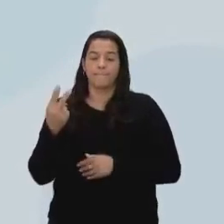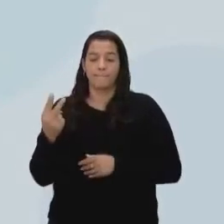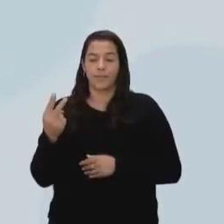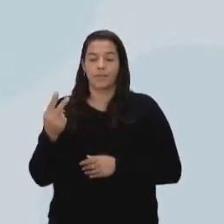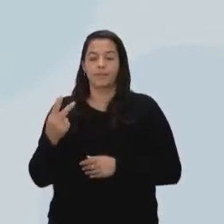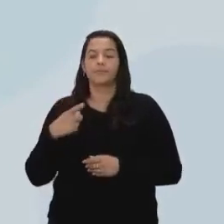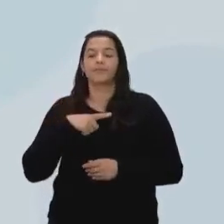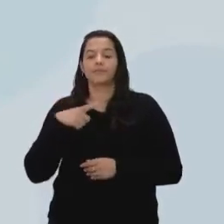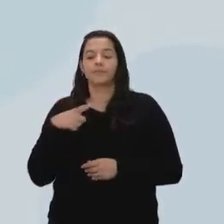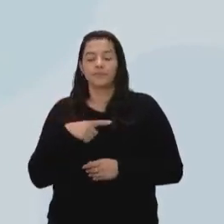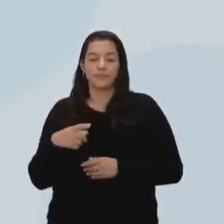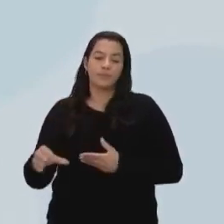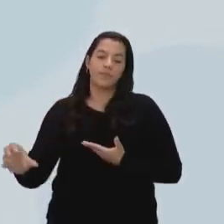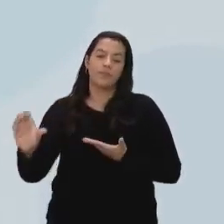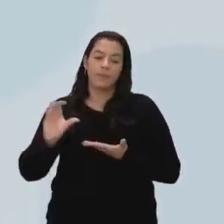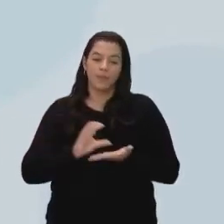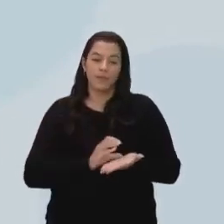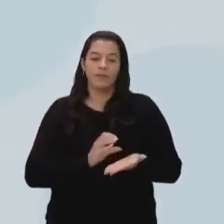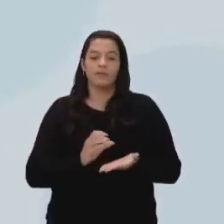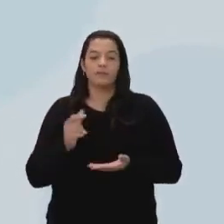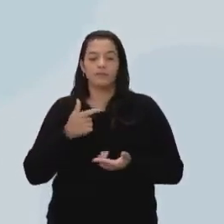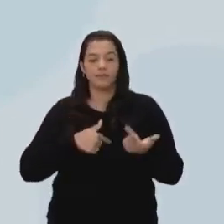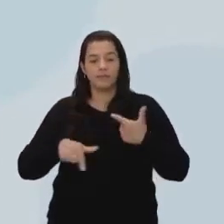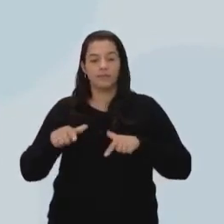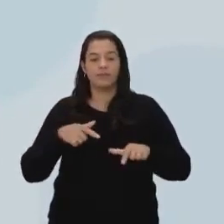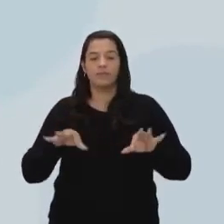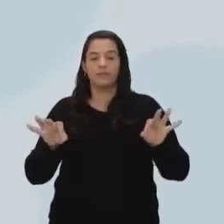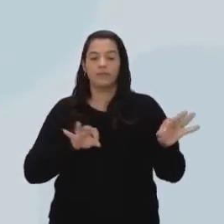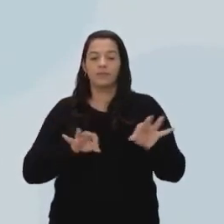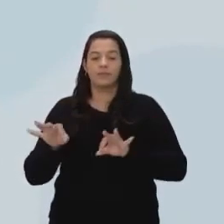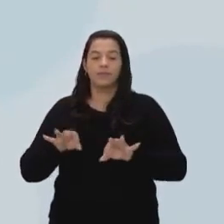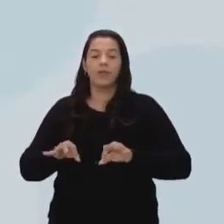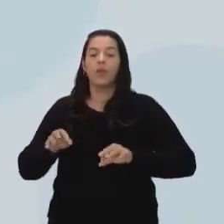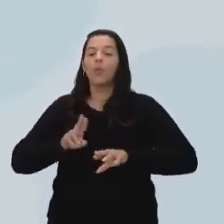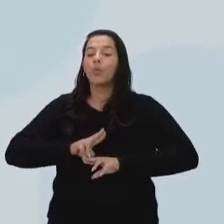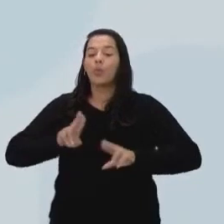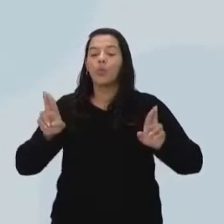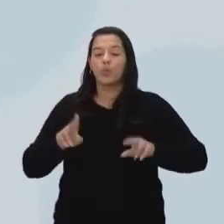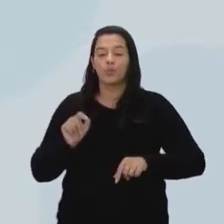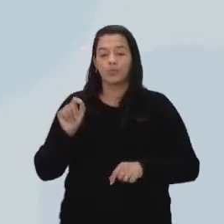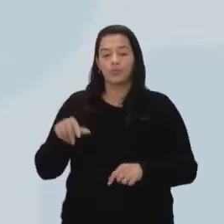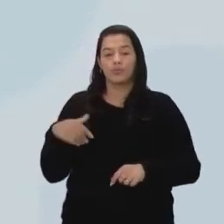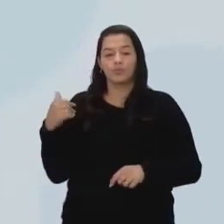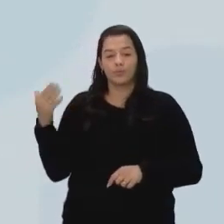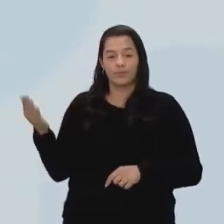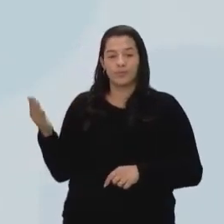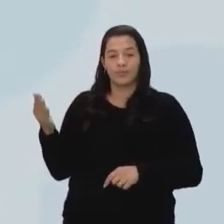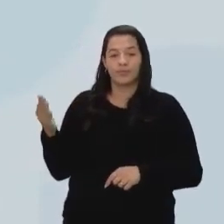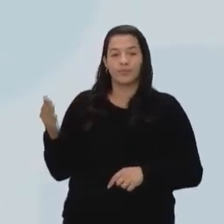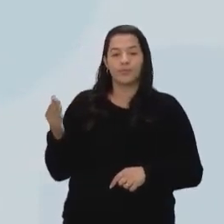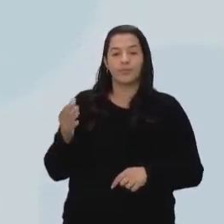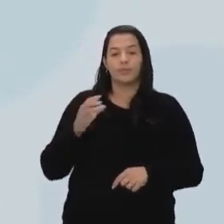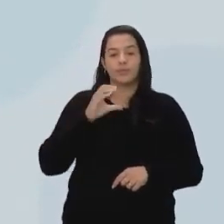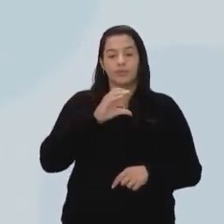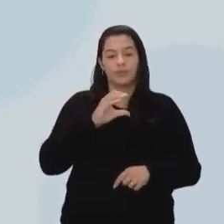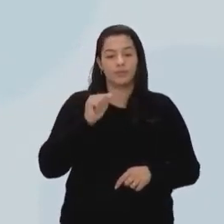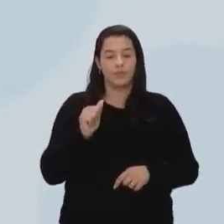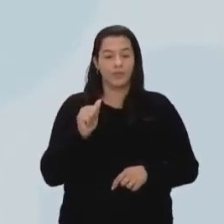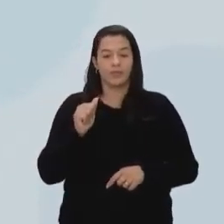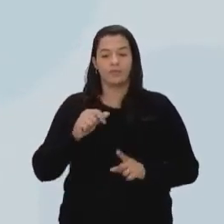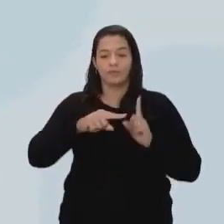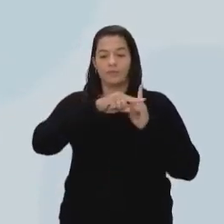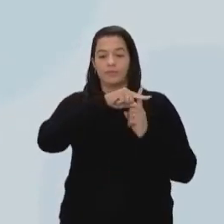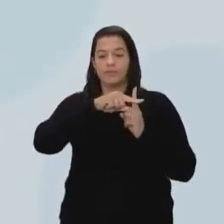ele recebe uma configuração que é chamada, olha lá, ó, Ca, 2